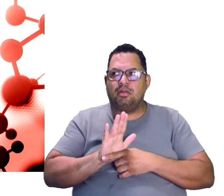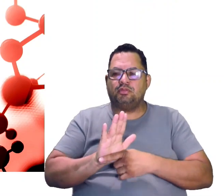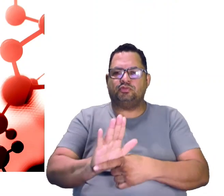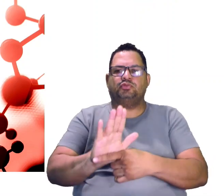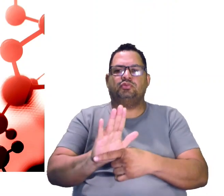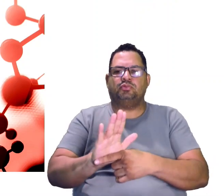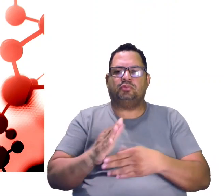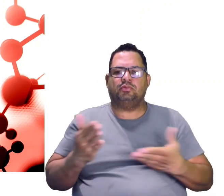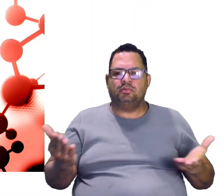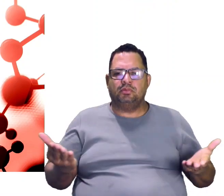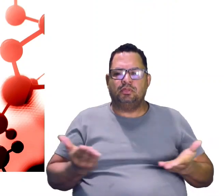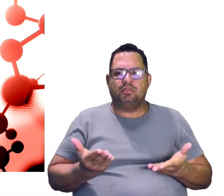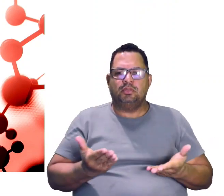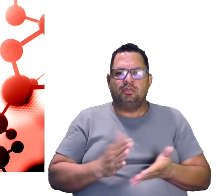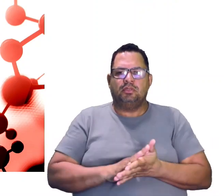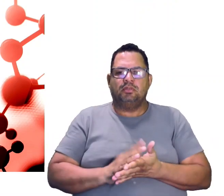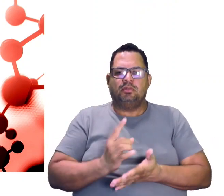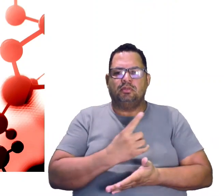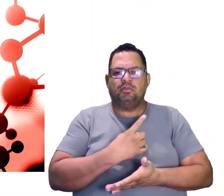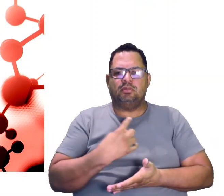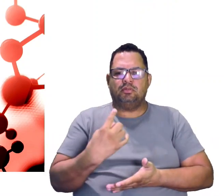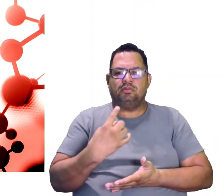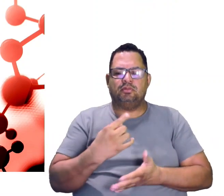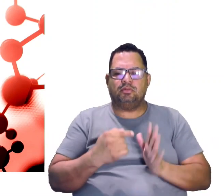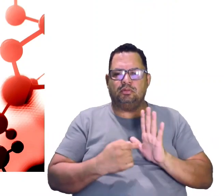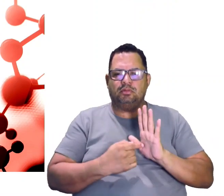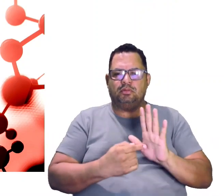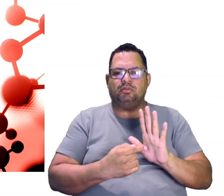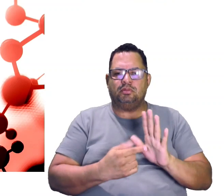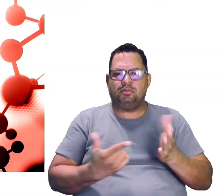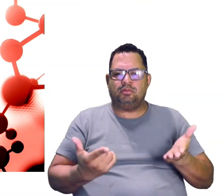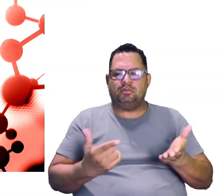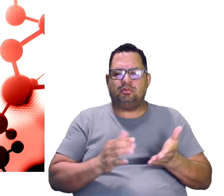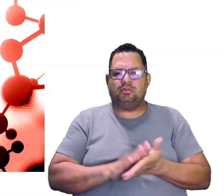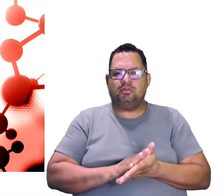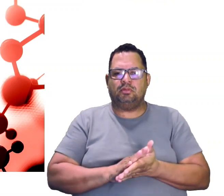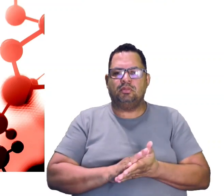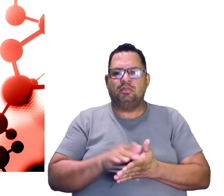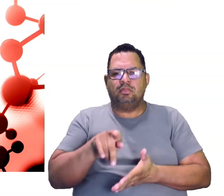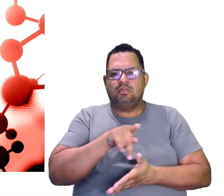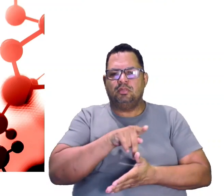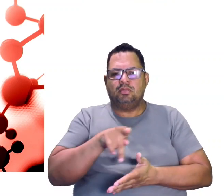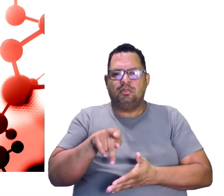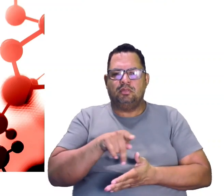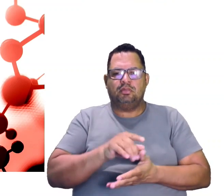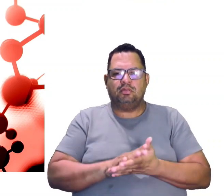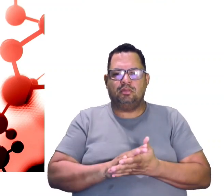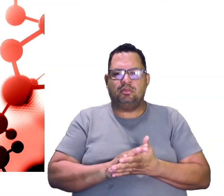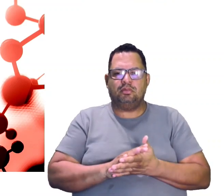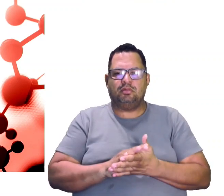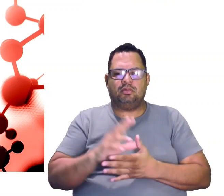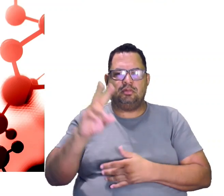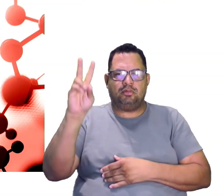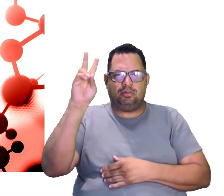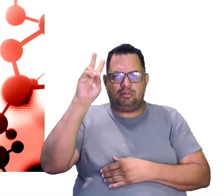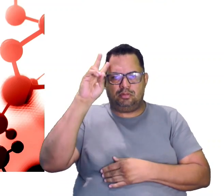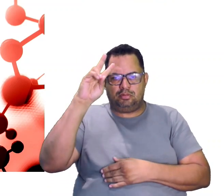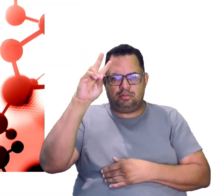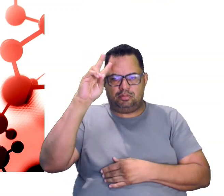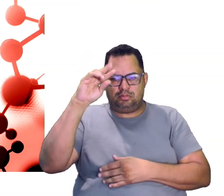hein? E o que nós estamos apresentando aqui, eu e a professora Sabrina, é apenas um